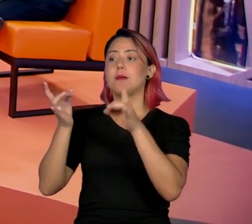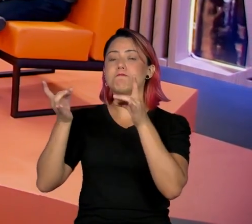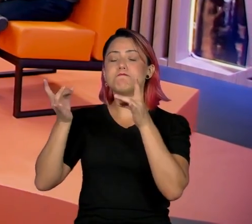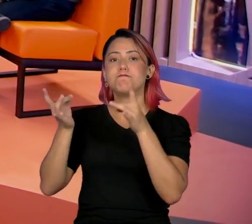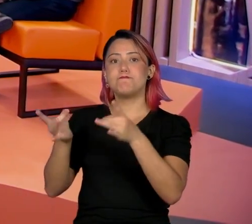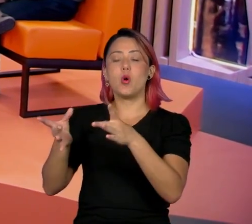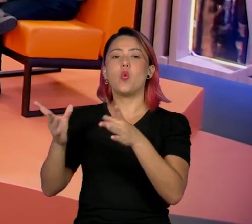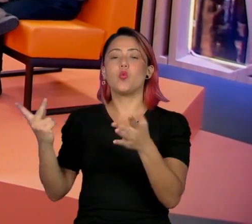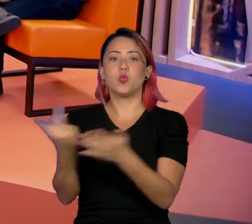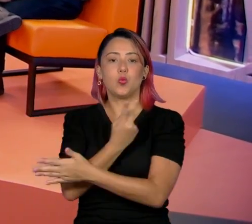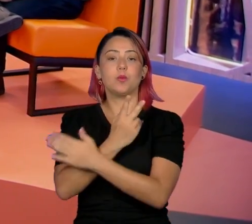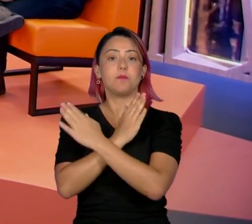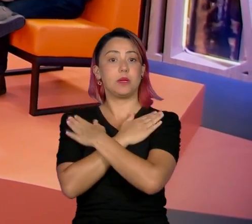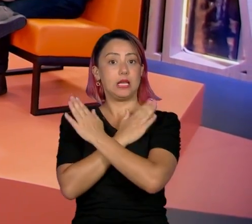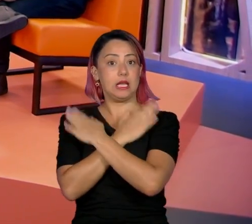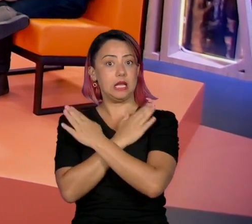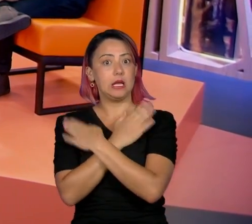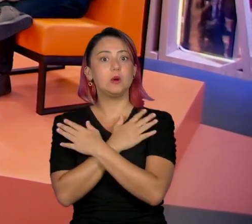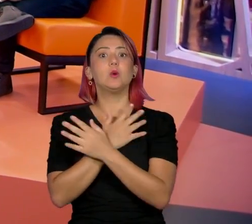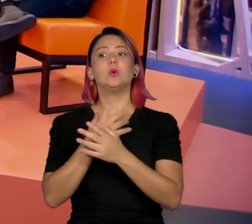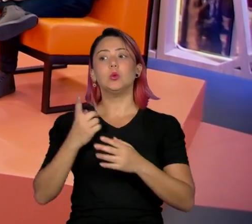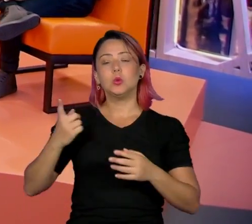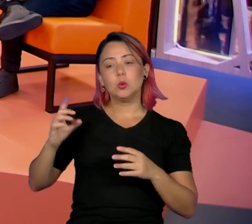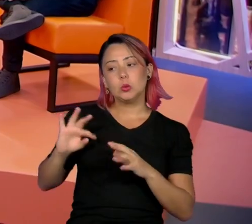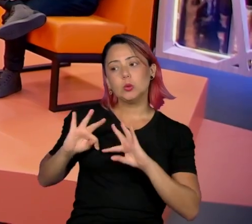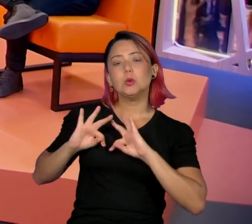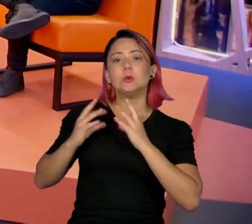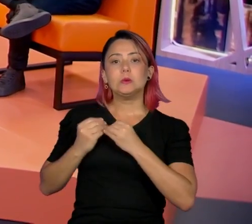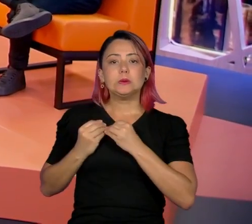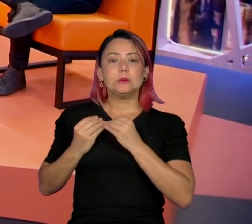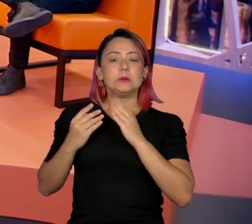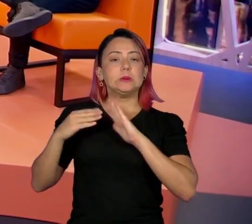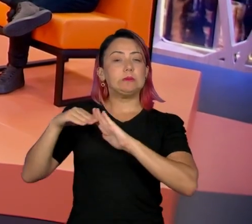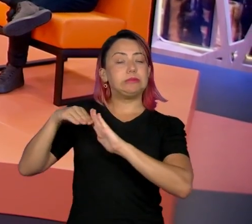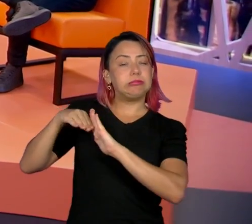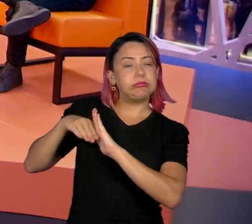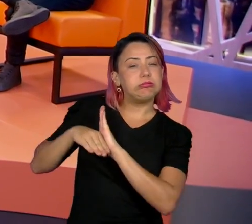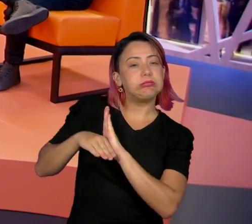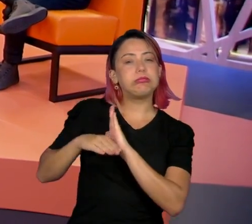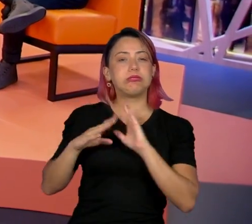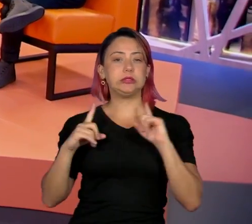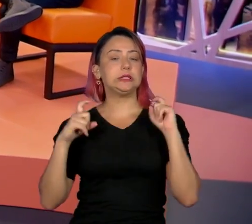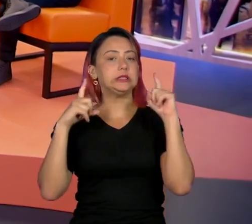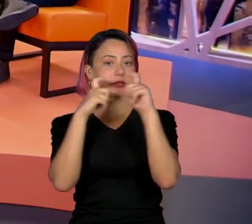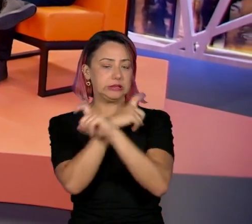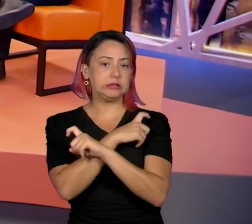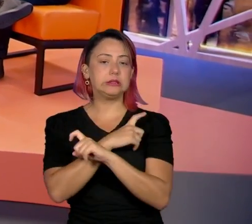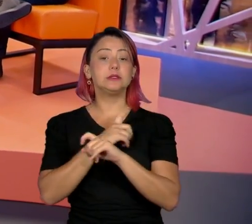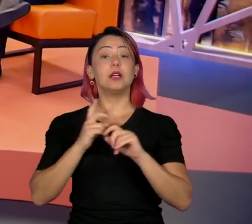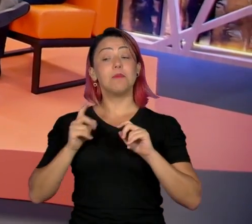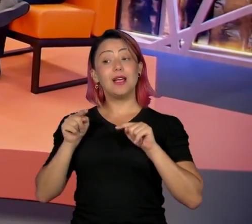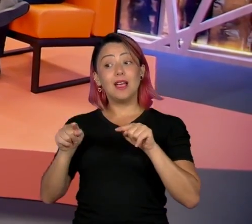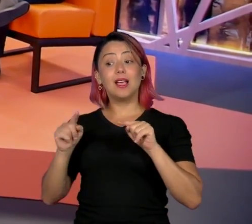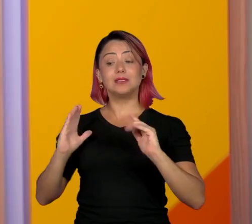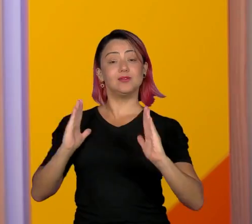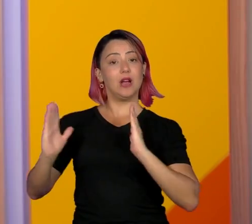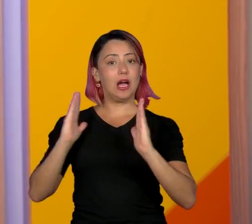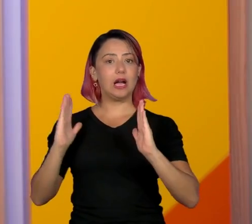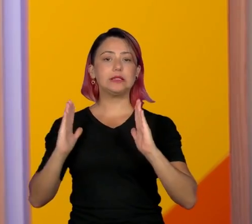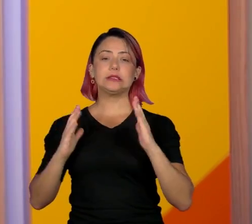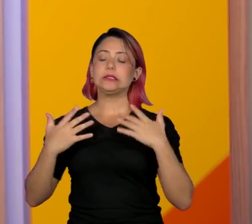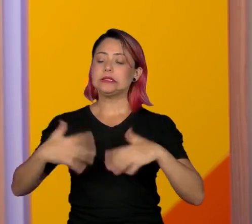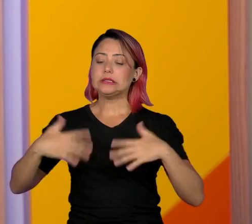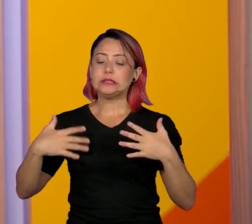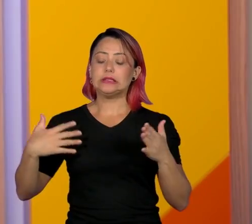e a gente passou algumas dificuldades, mesmo ali, acho que foi até o limite, assim, sabe? Quando